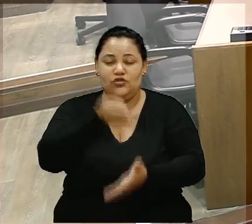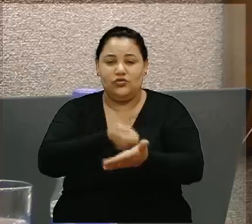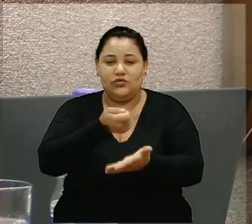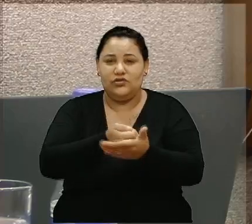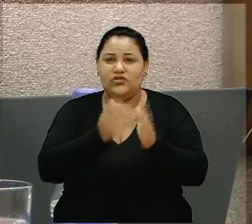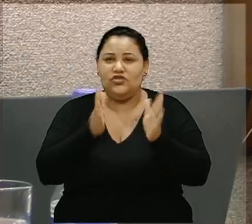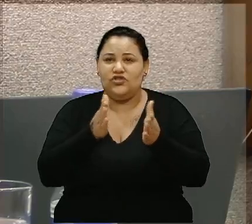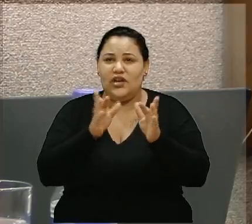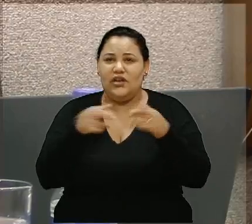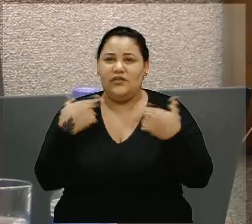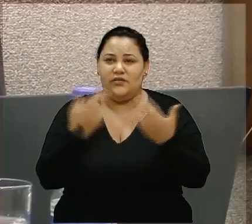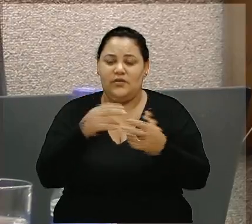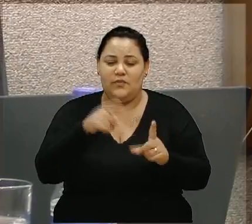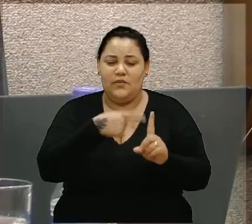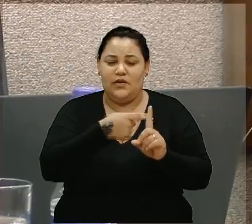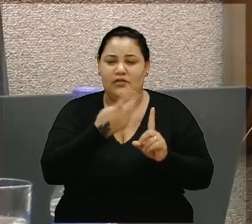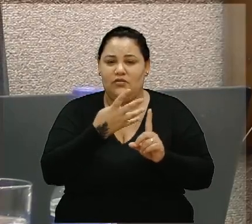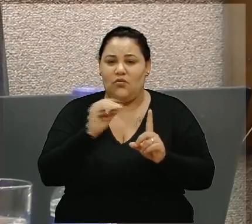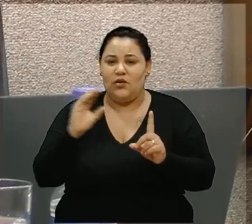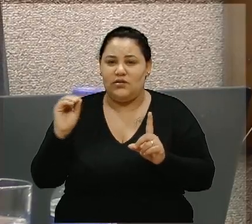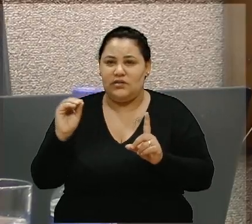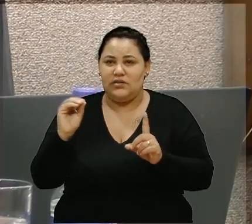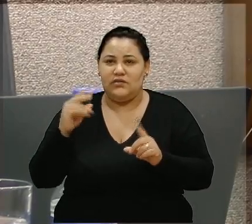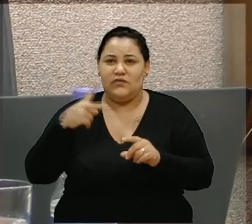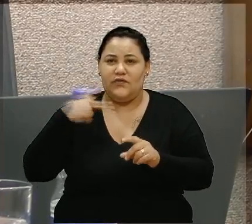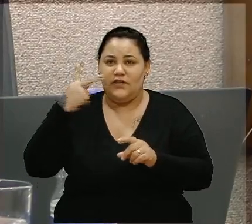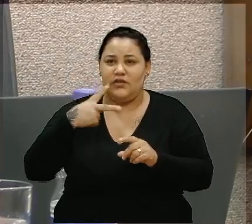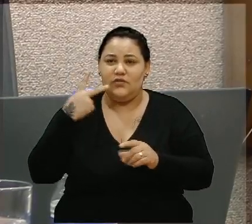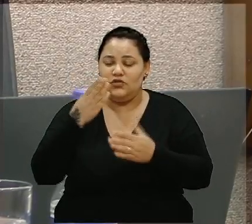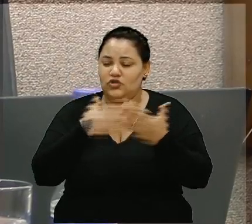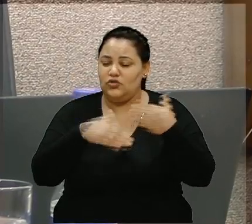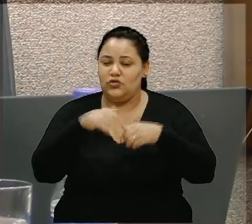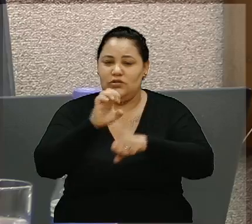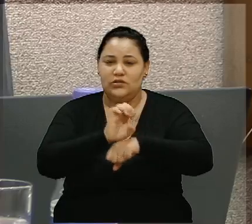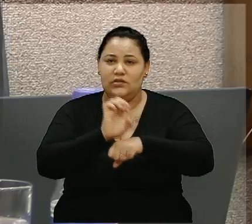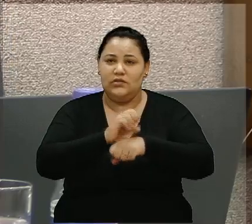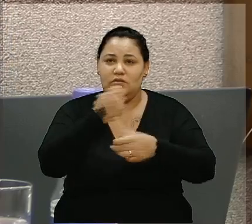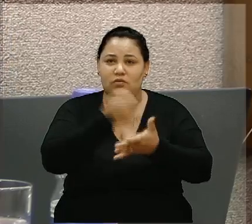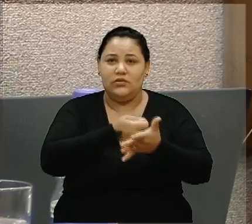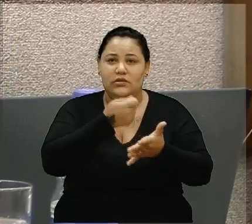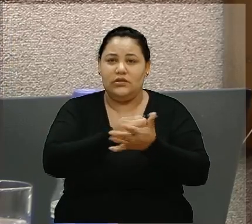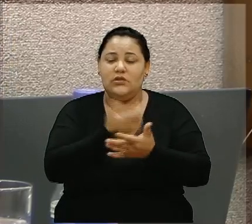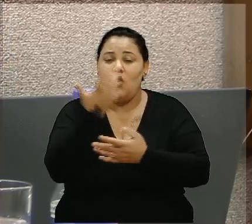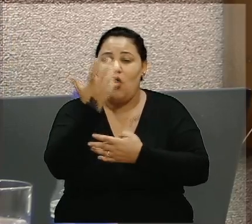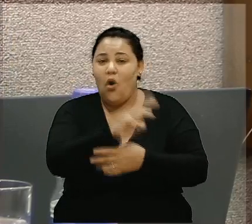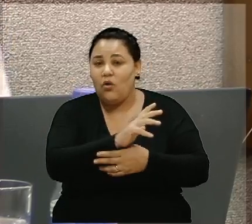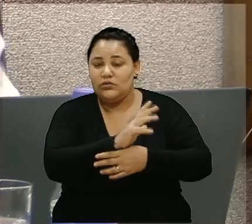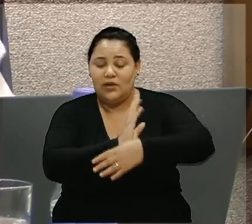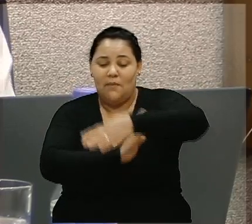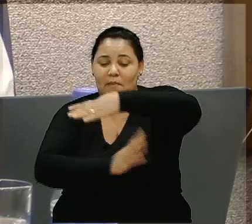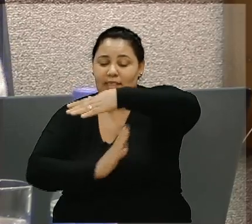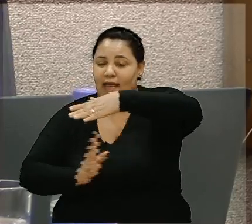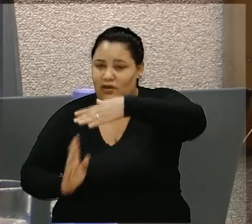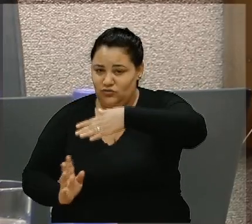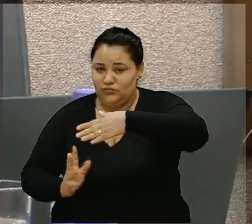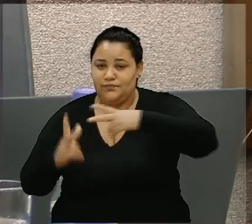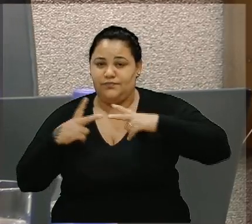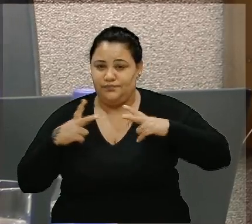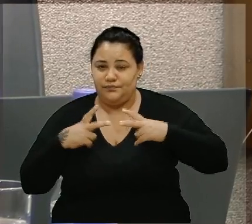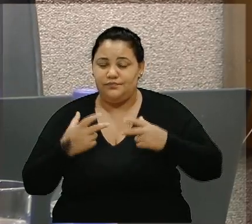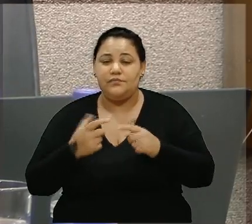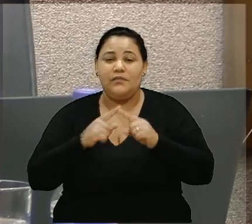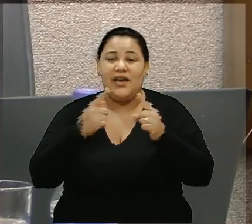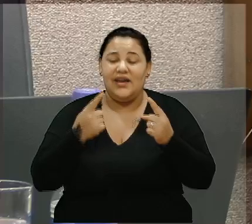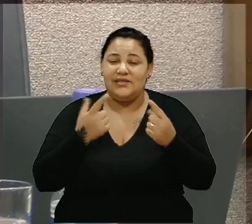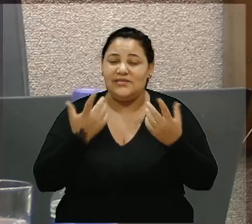reunir mais de 400 vereadores de todo o estado lutando contra a questão dos pedágios privados, mas